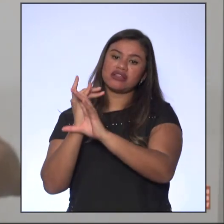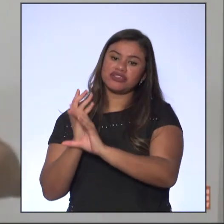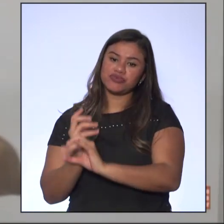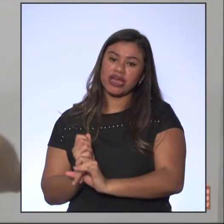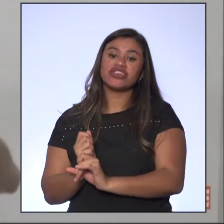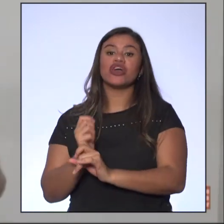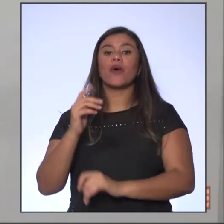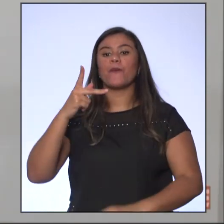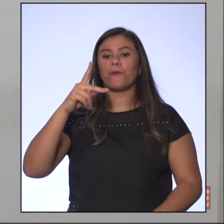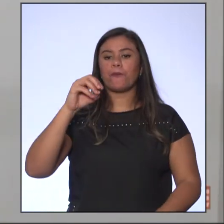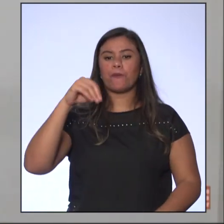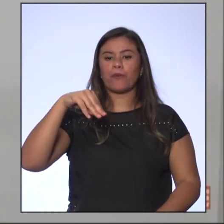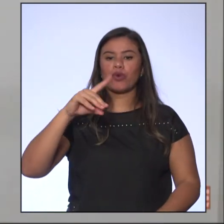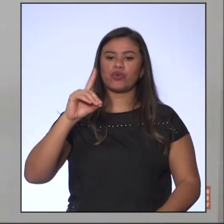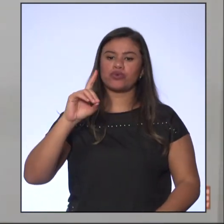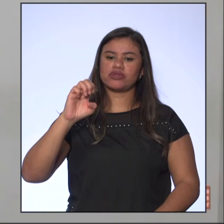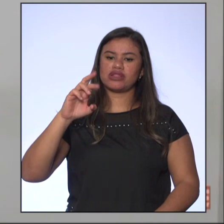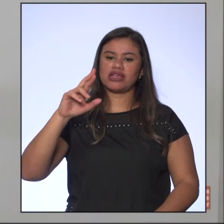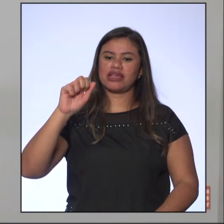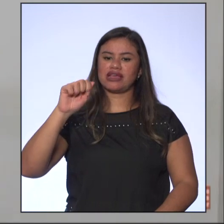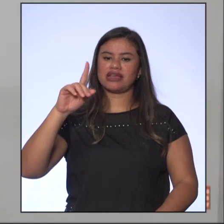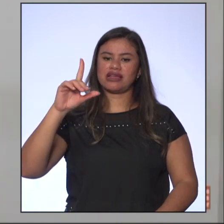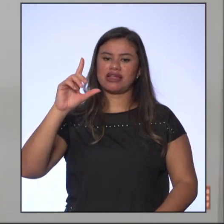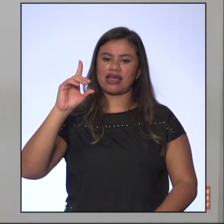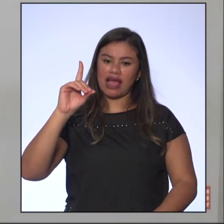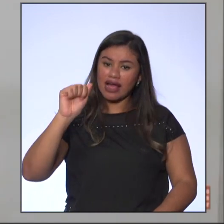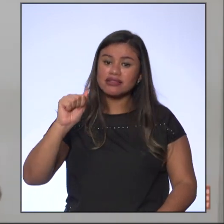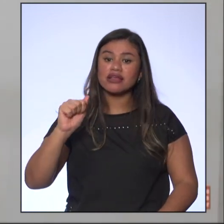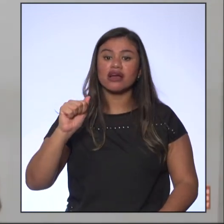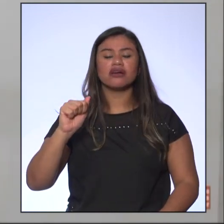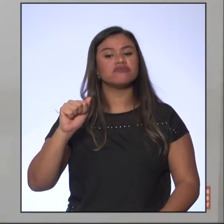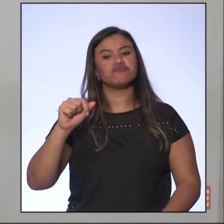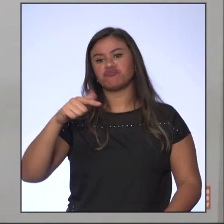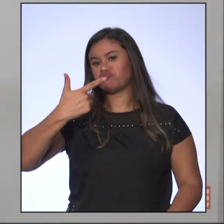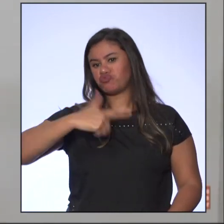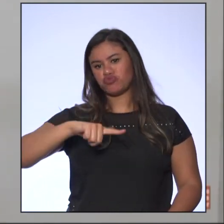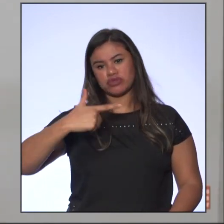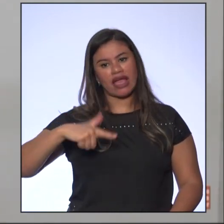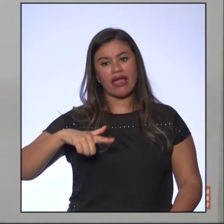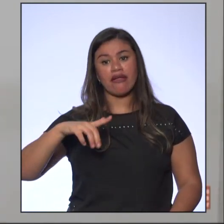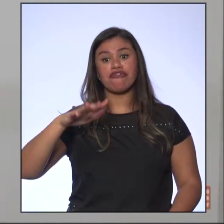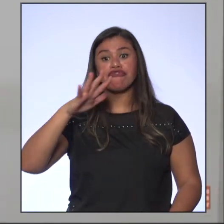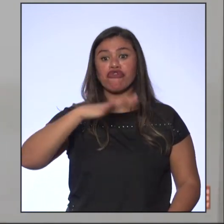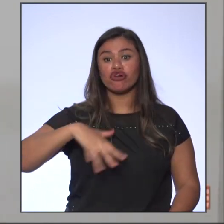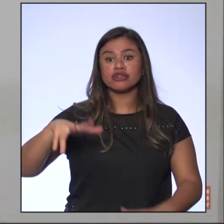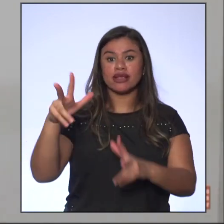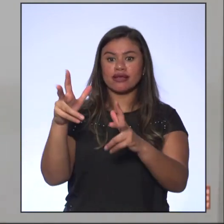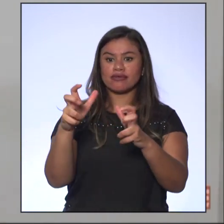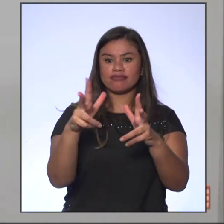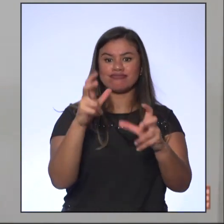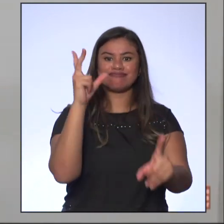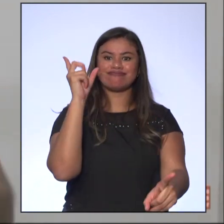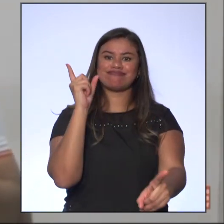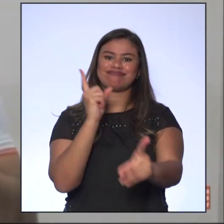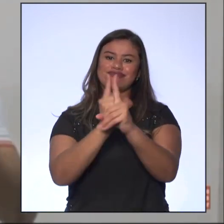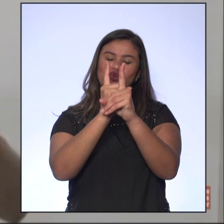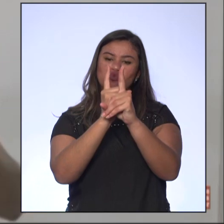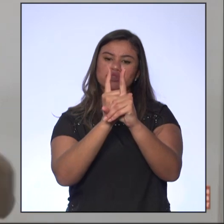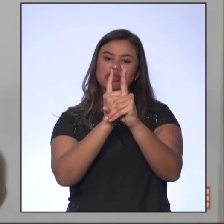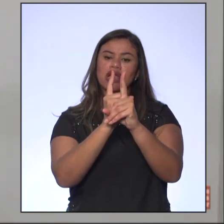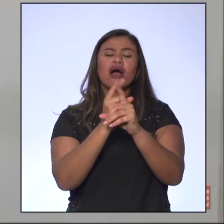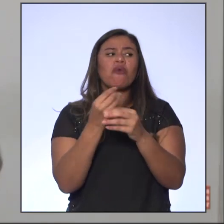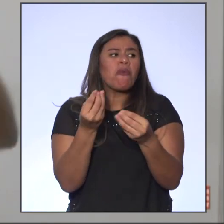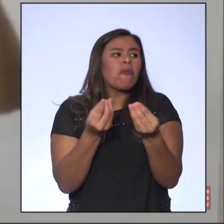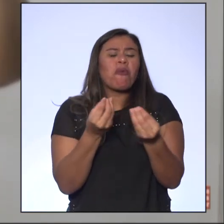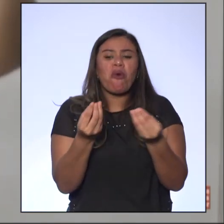saber, professor? Porque veio o peso. Se veio o peso, a média é uma média ponderada. Aí você pega a primeira nota. Qual foi a